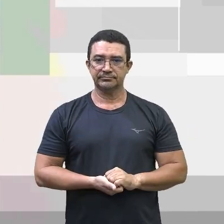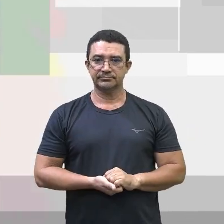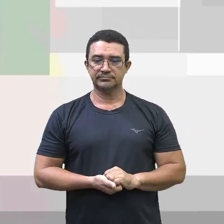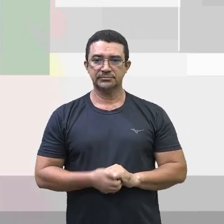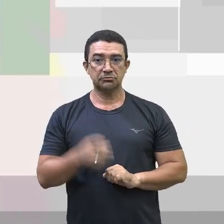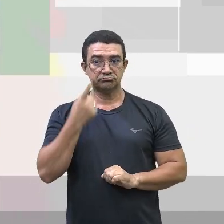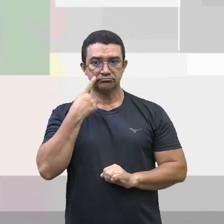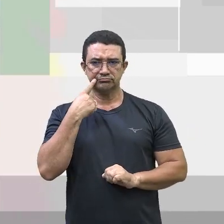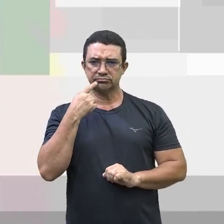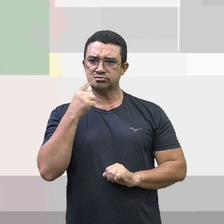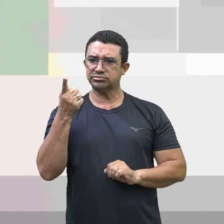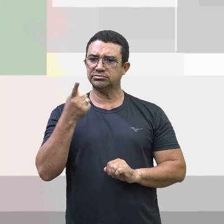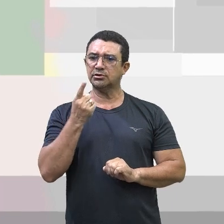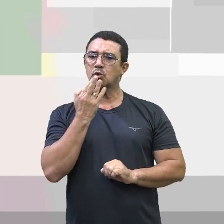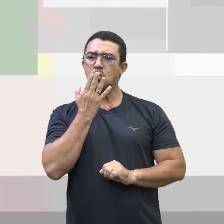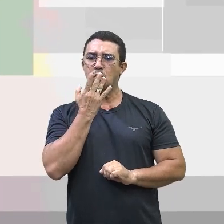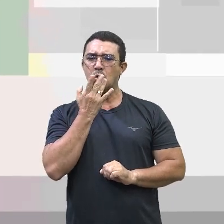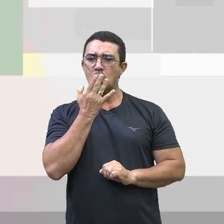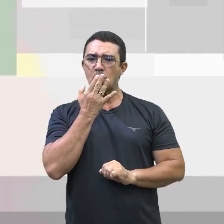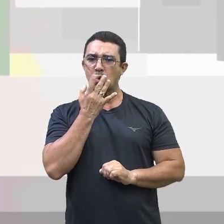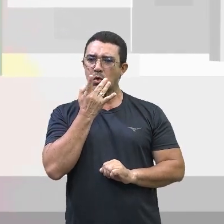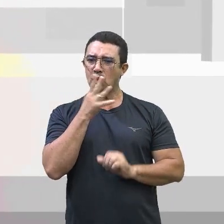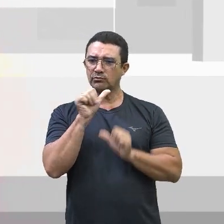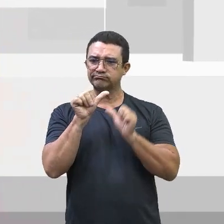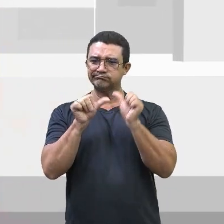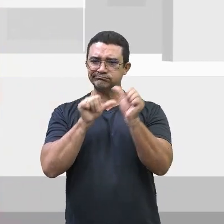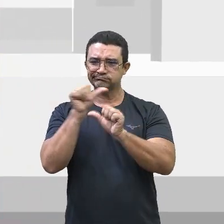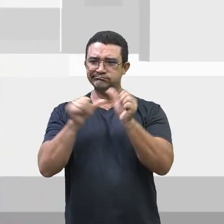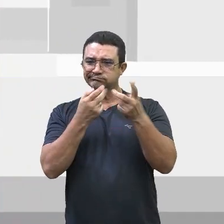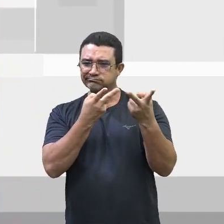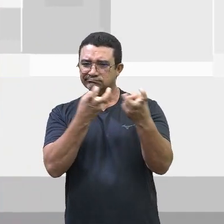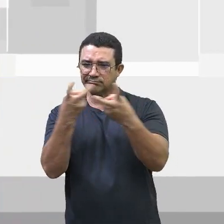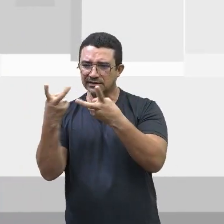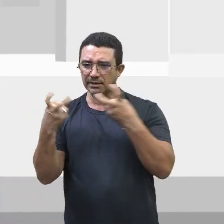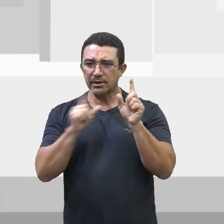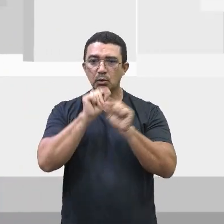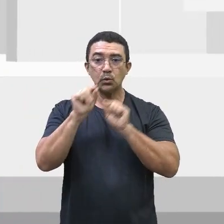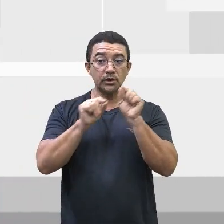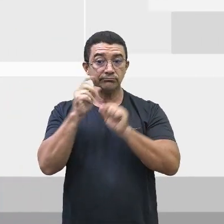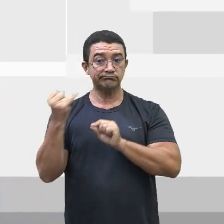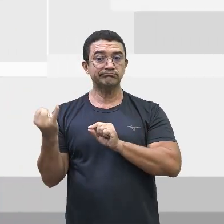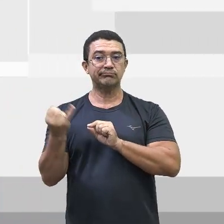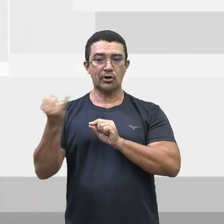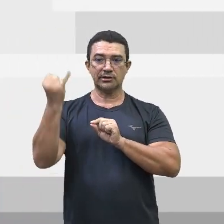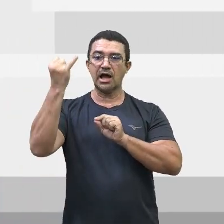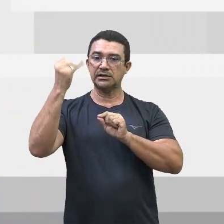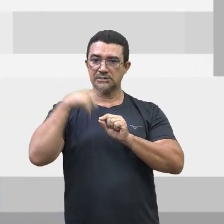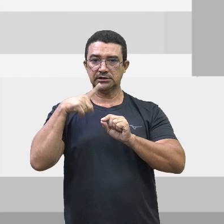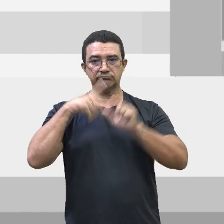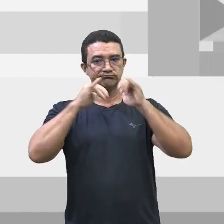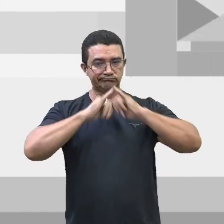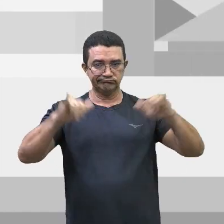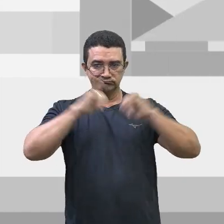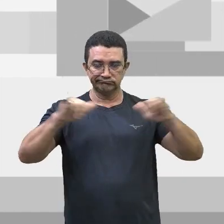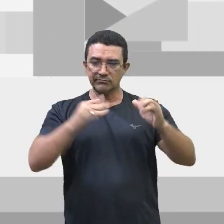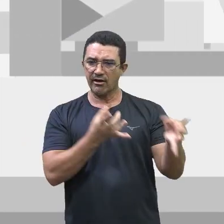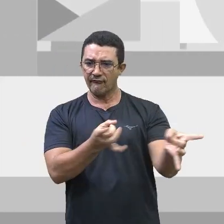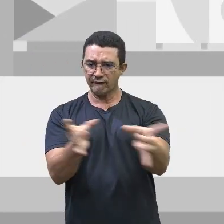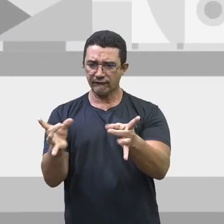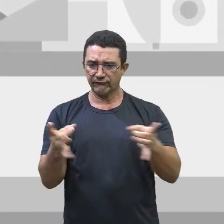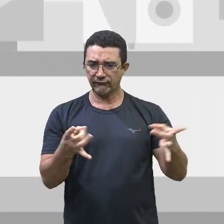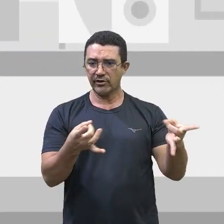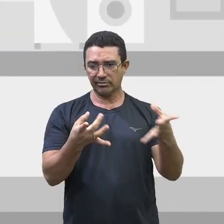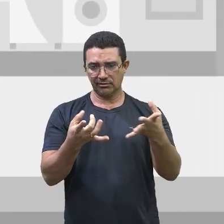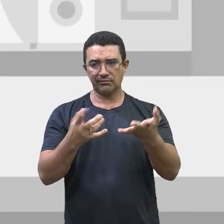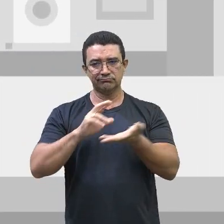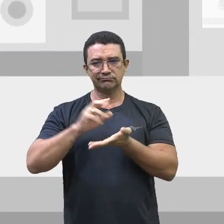de negócio. Olha só, conforme vai passando, a gente vai percebendo a importância então que tem a propaganda para as vendas de modo geral. Afinal